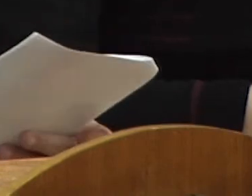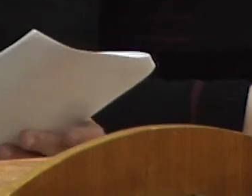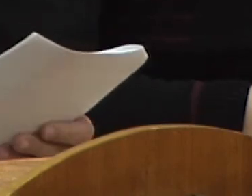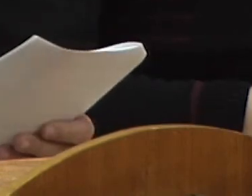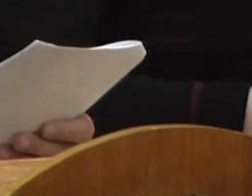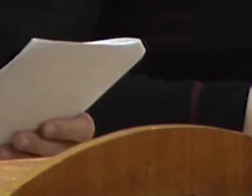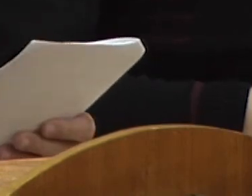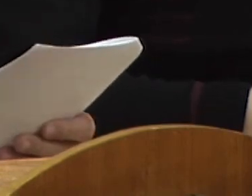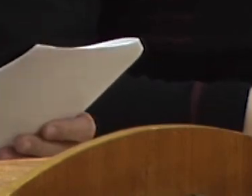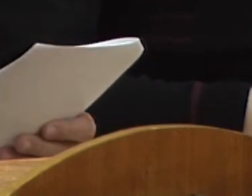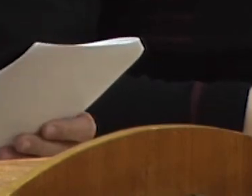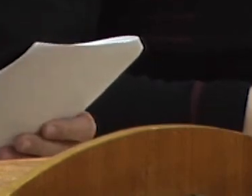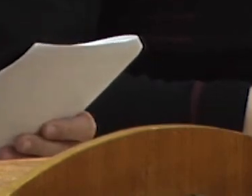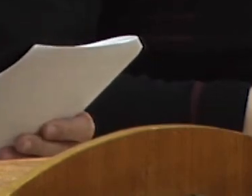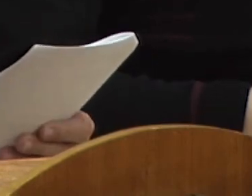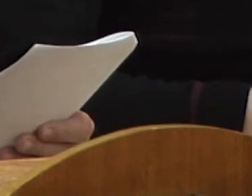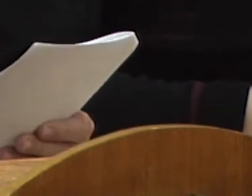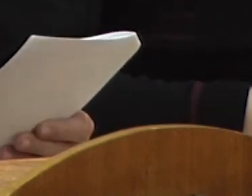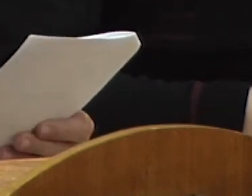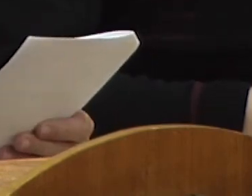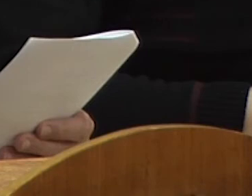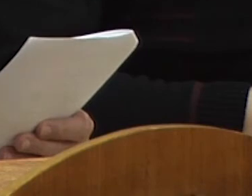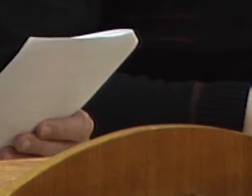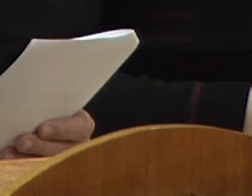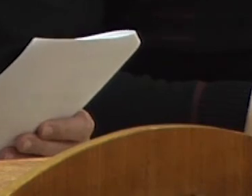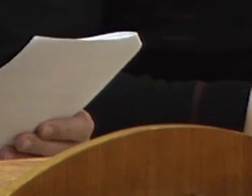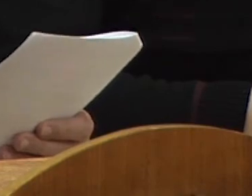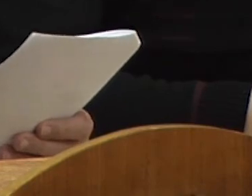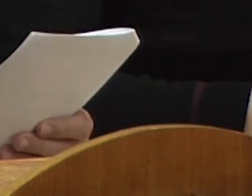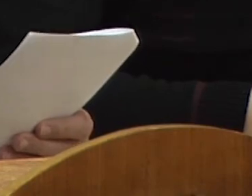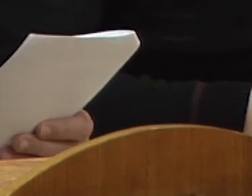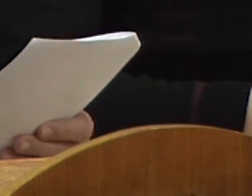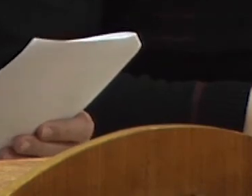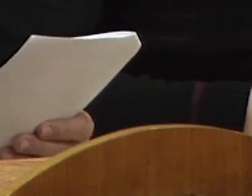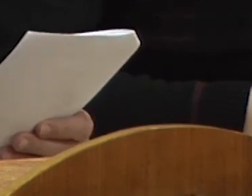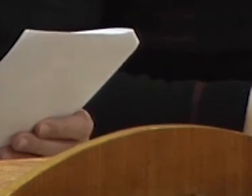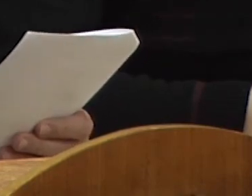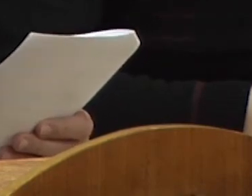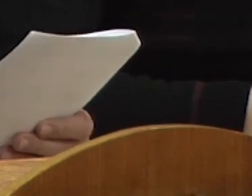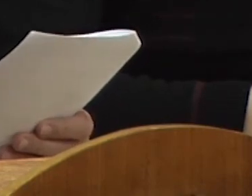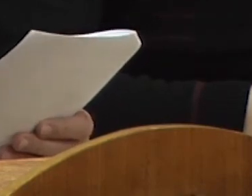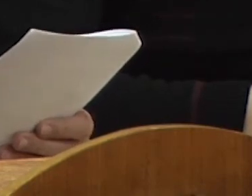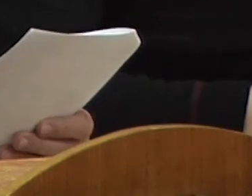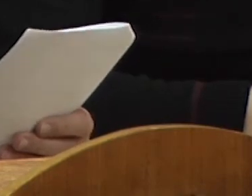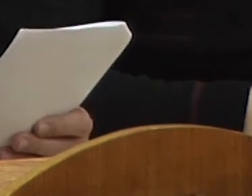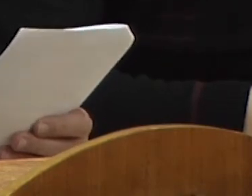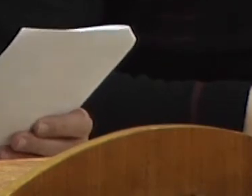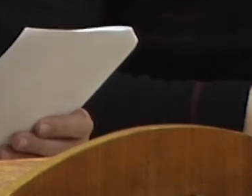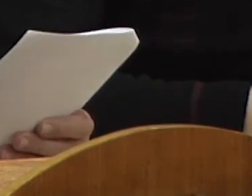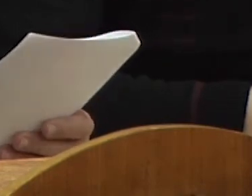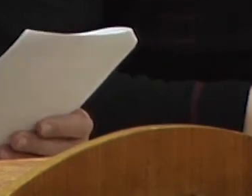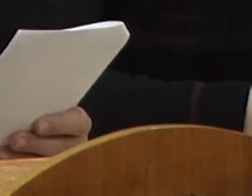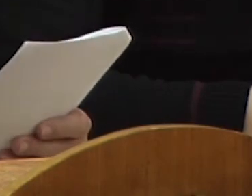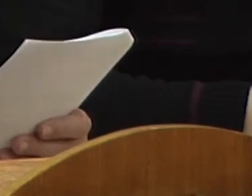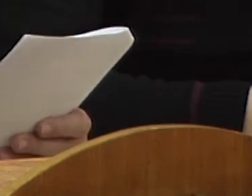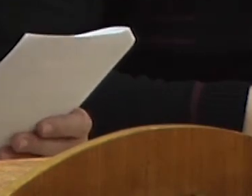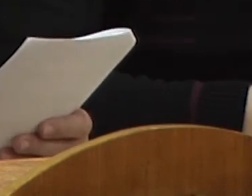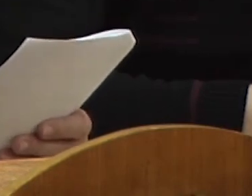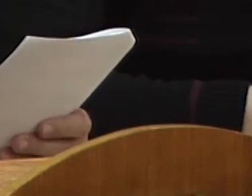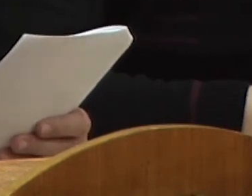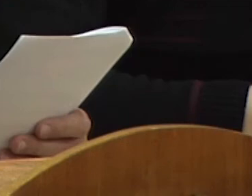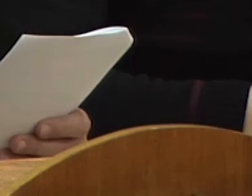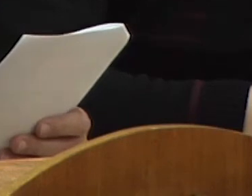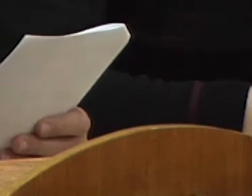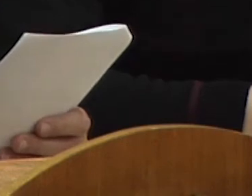entender o que vai acontecer lá. Parabéns pelo desafio, infelizmente encerrado dessa forma. Nada mais a ser